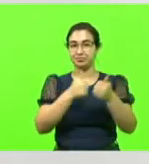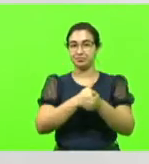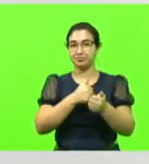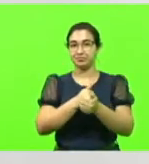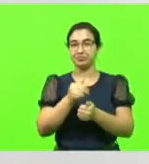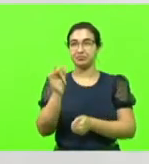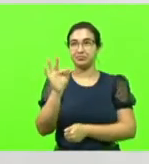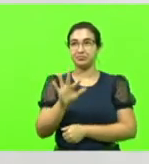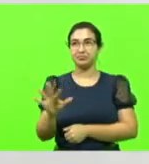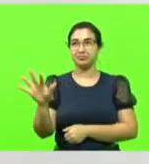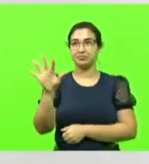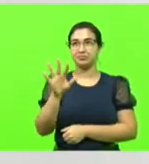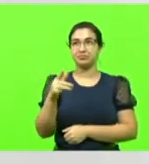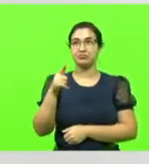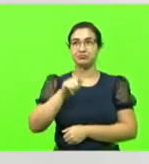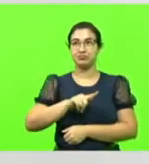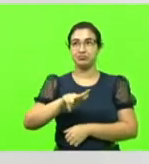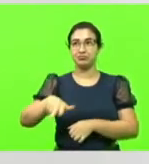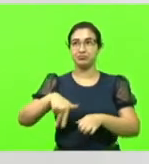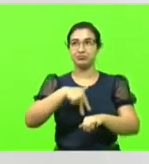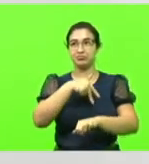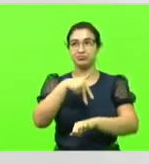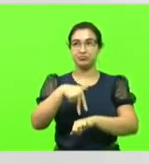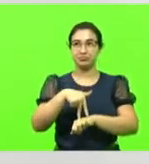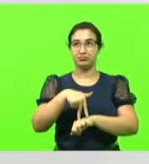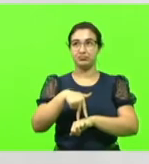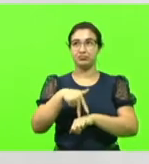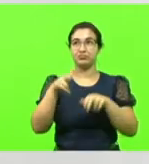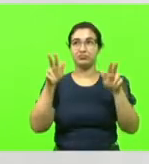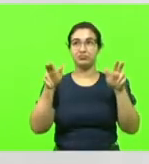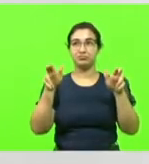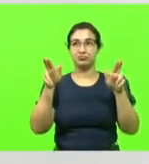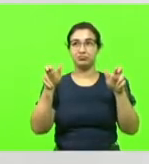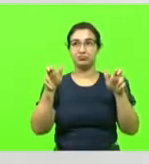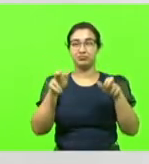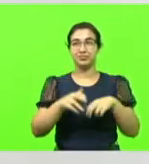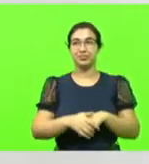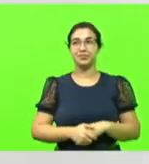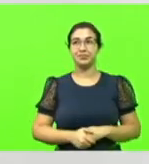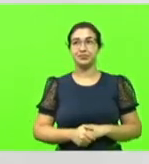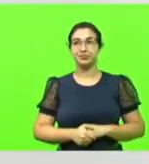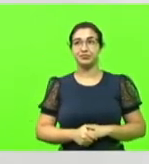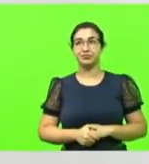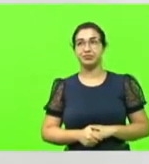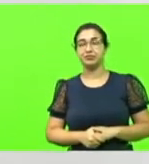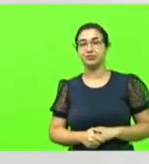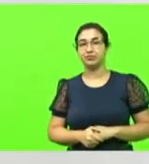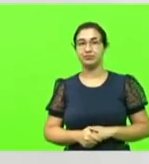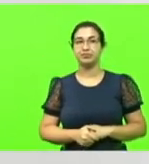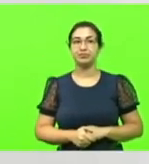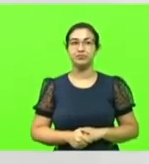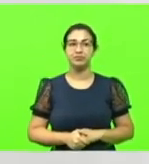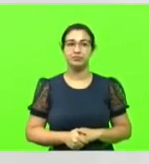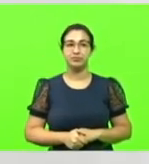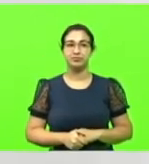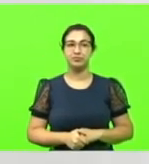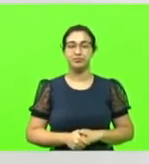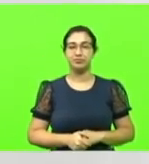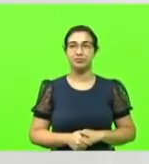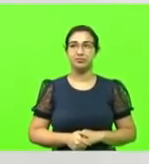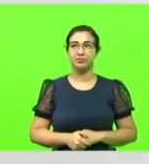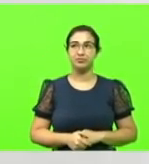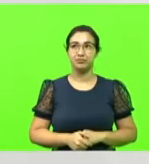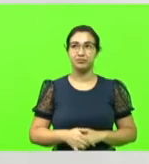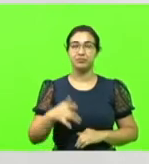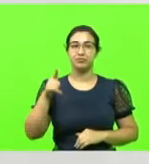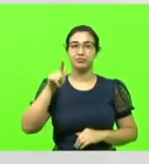Dessa vez, eu venho aqui falar sobre algo que, mais uma vez, infelizmente,